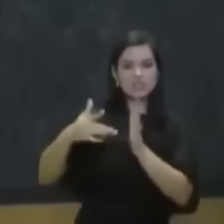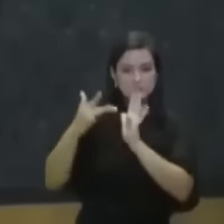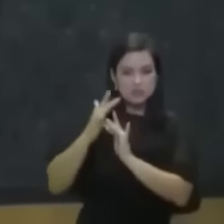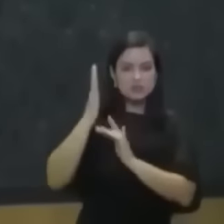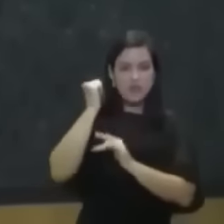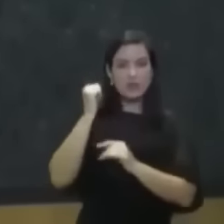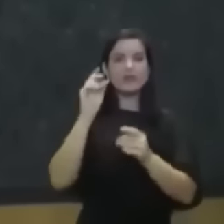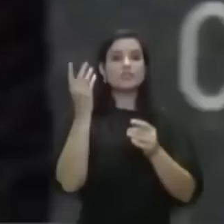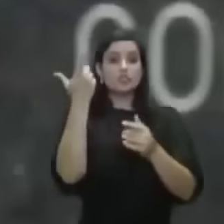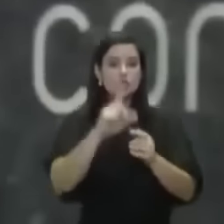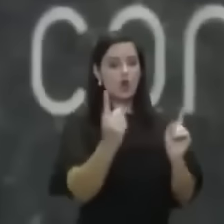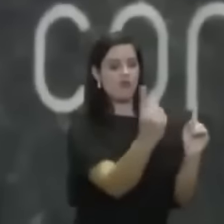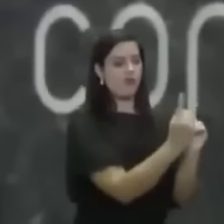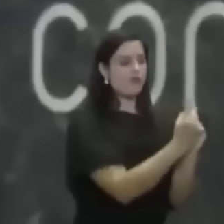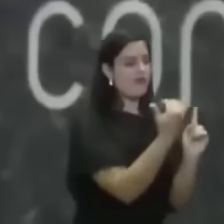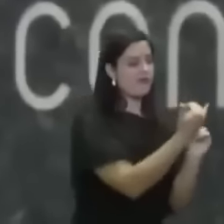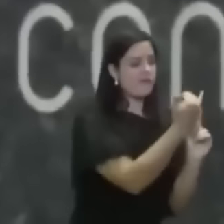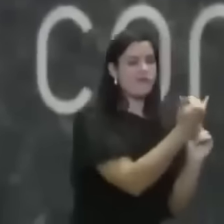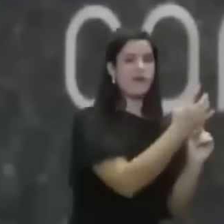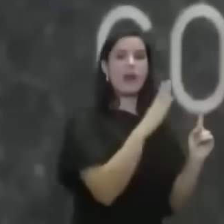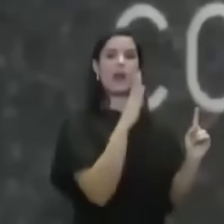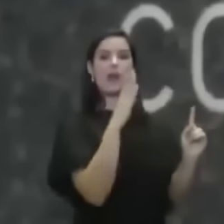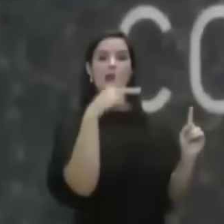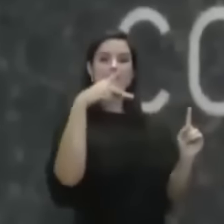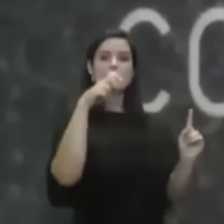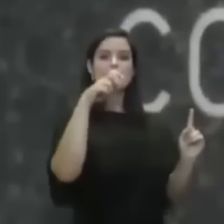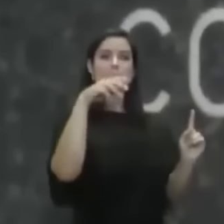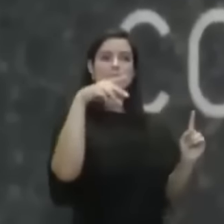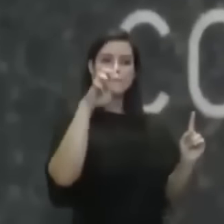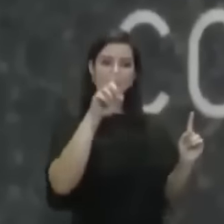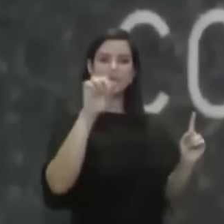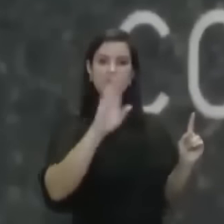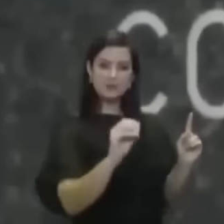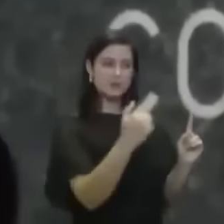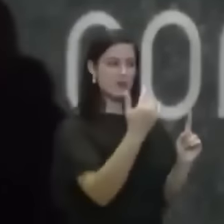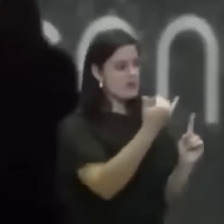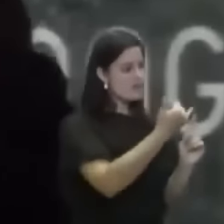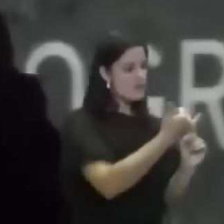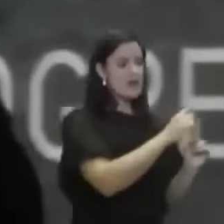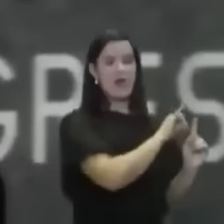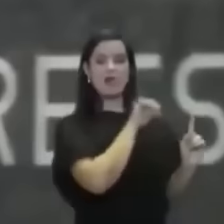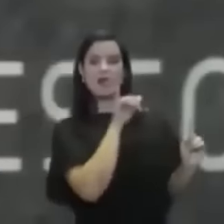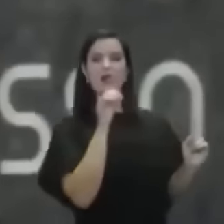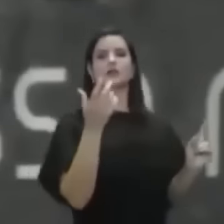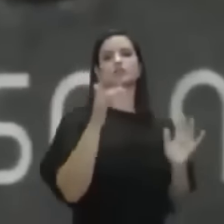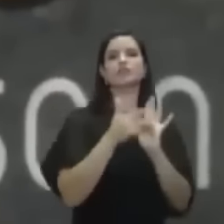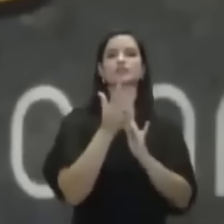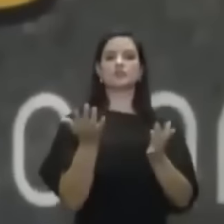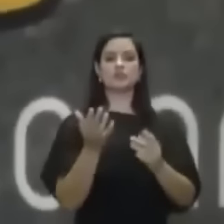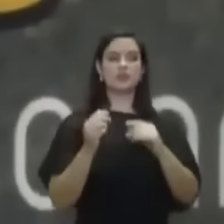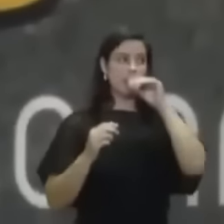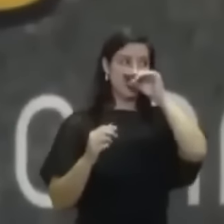Pedro para levar Jesus ao caminho, que é o caminho de fuga da cruz. Porque se não discernirmos isso, a gente diz: